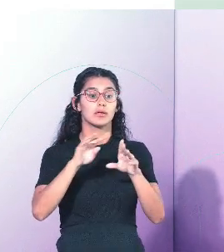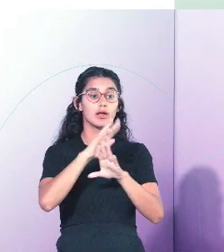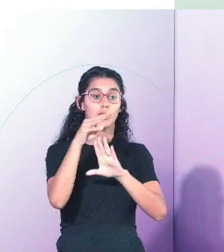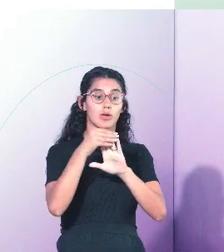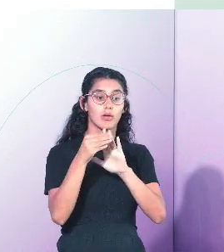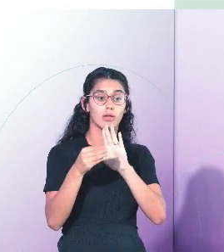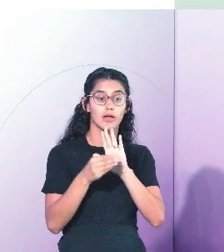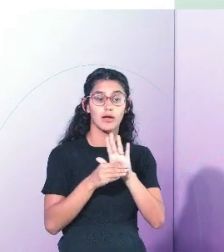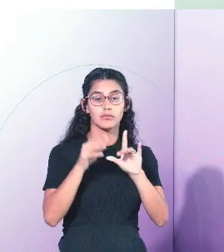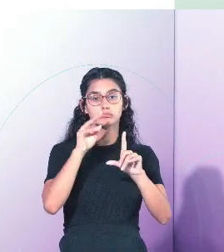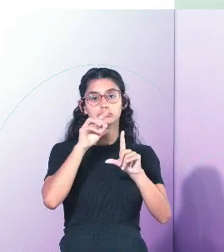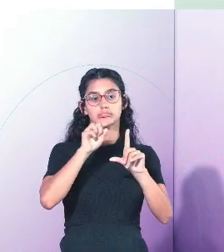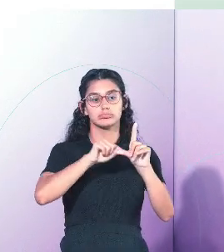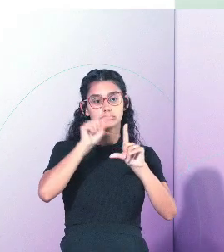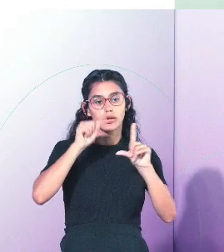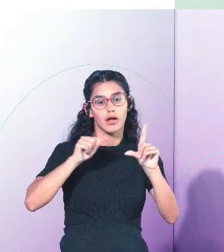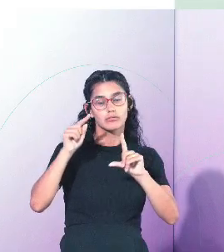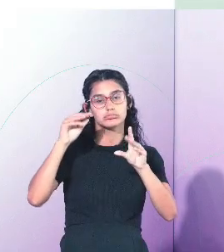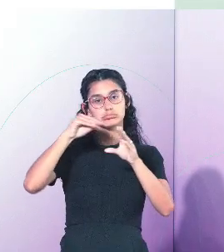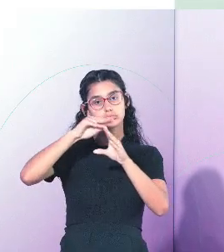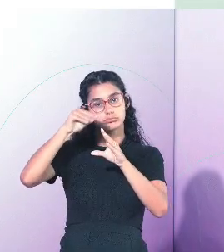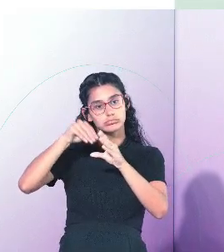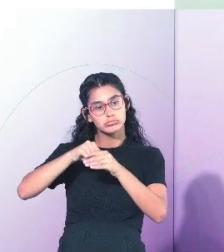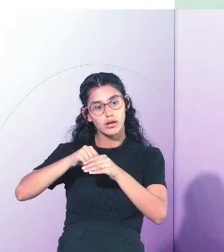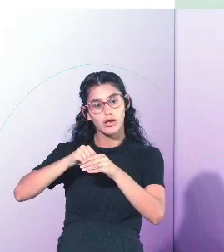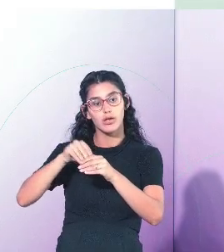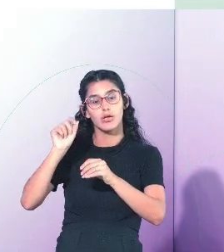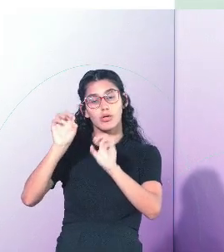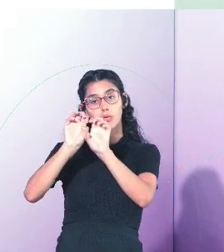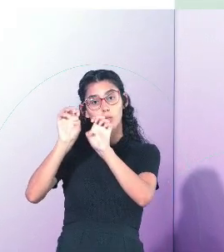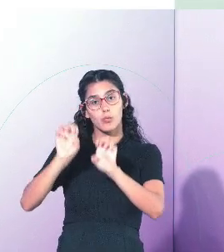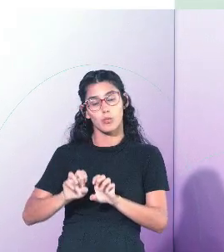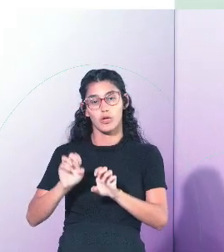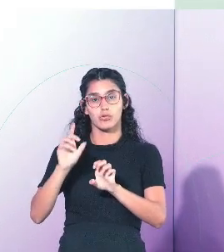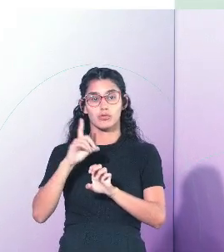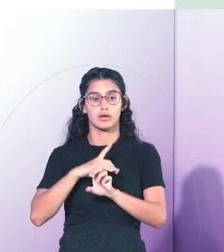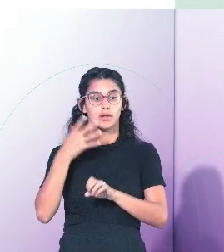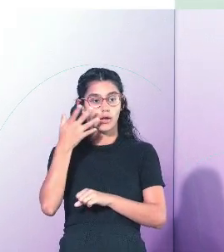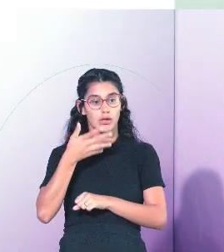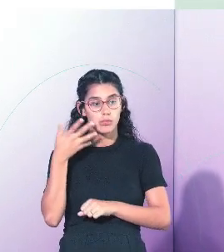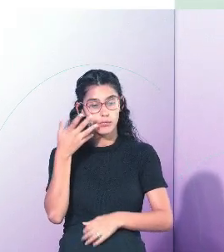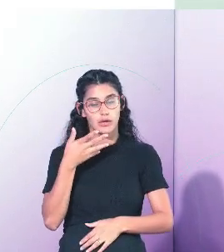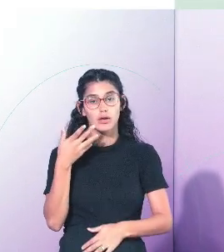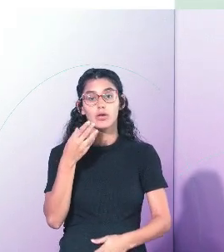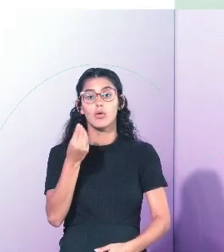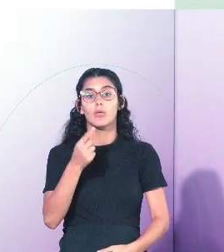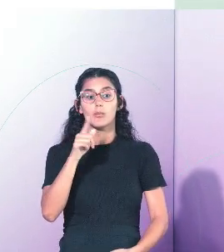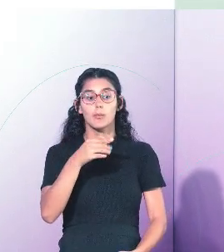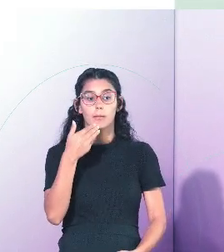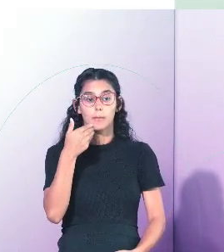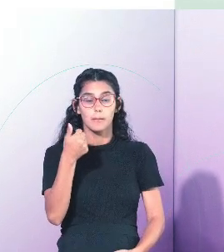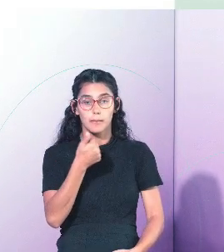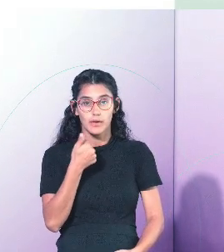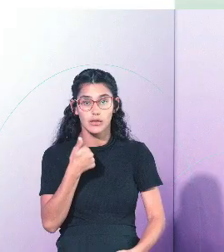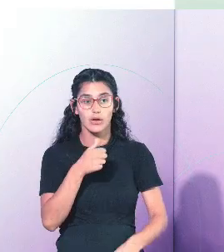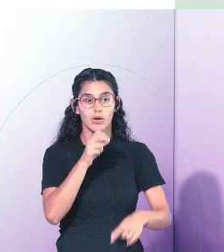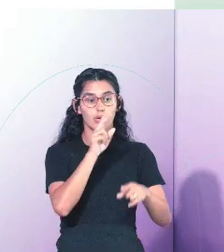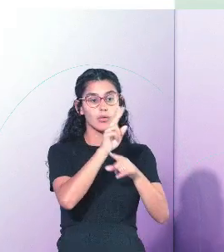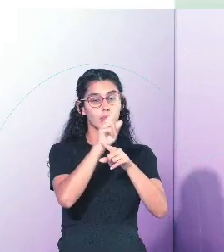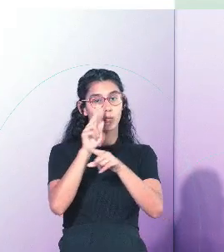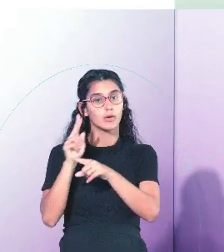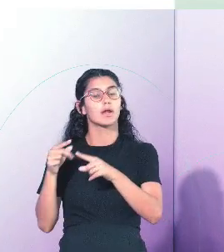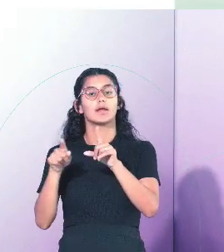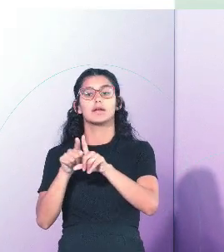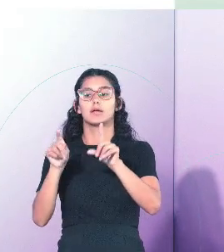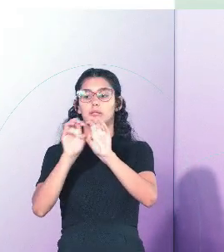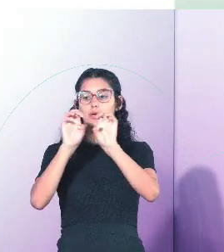plotar esse gráfico dentro de um eixo horizontal falando do quão melhor é esse tratamento, e